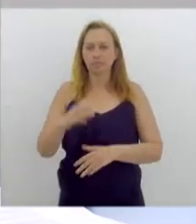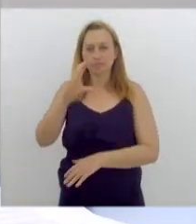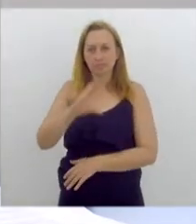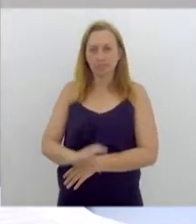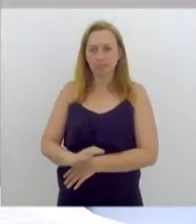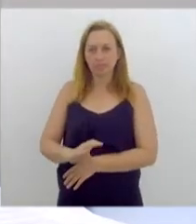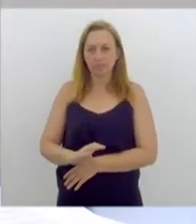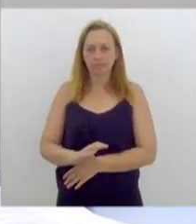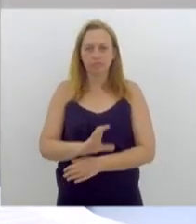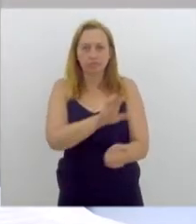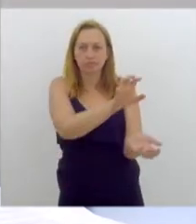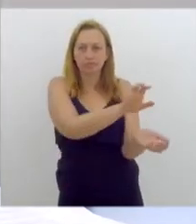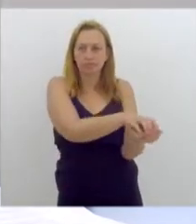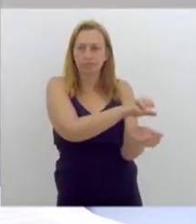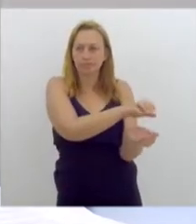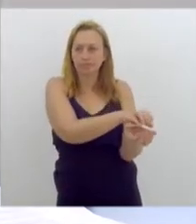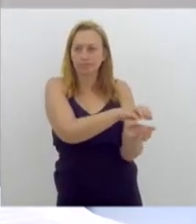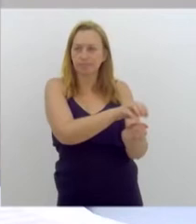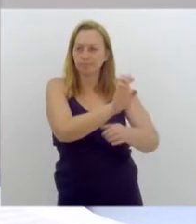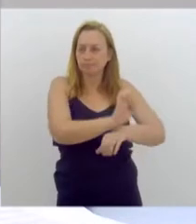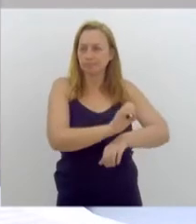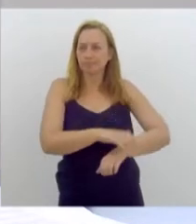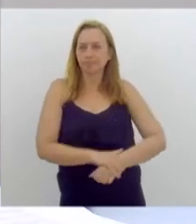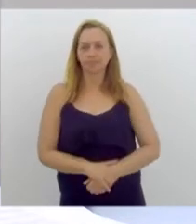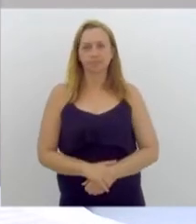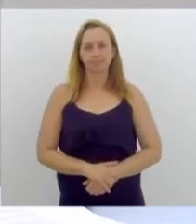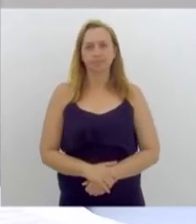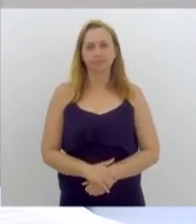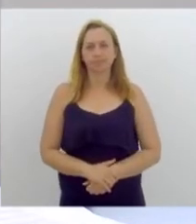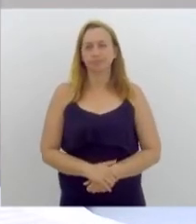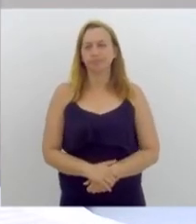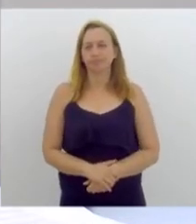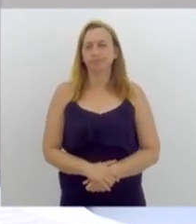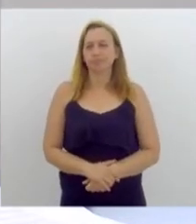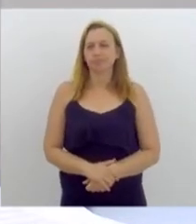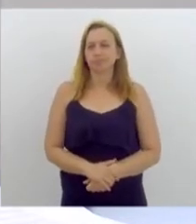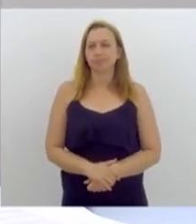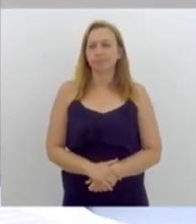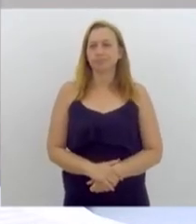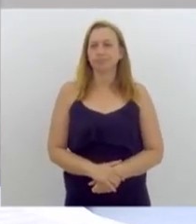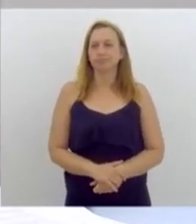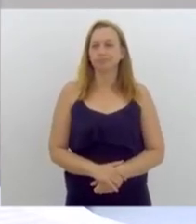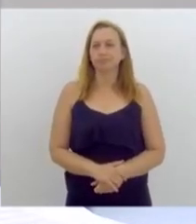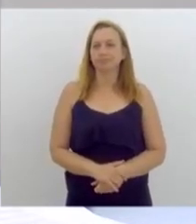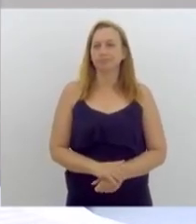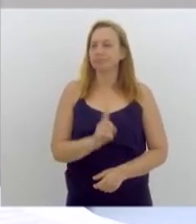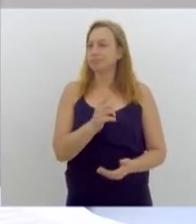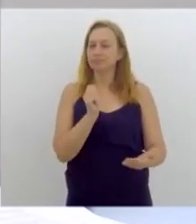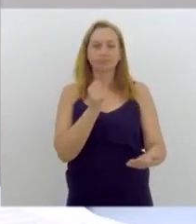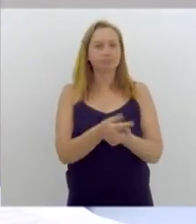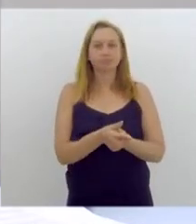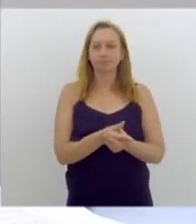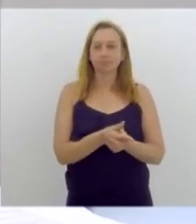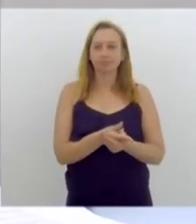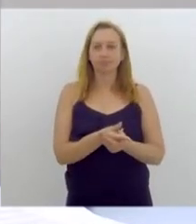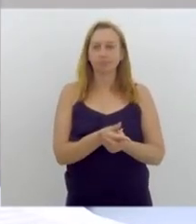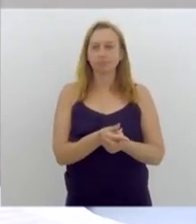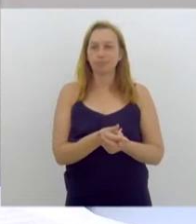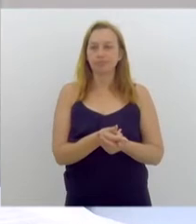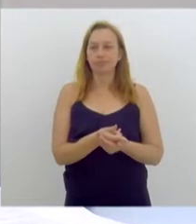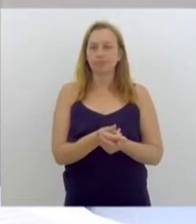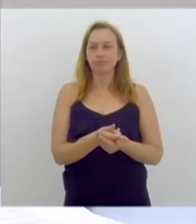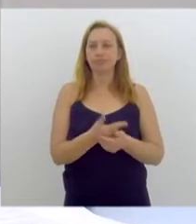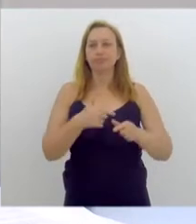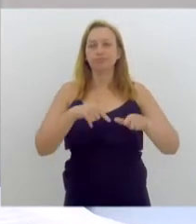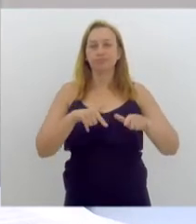Pernambuco para que ele não paga mais o